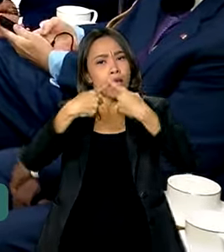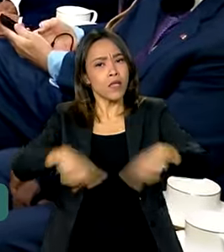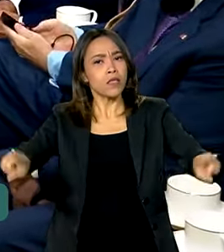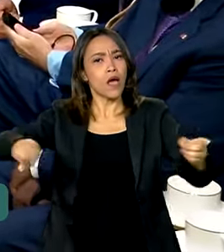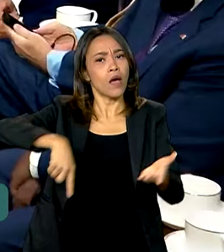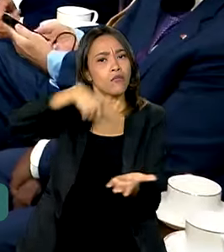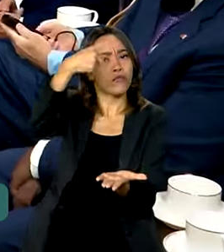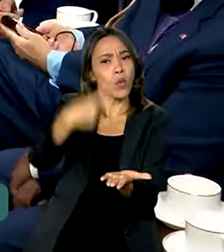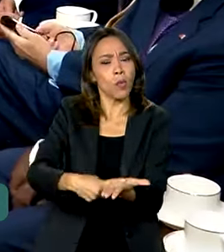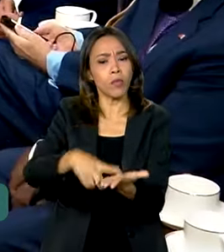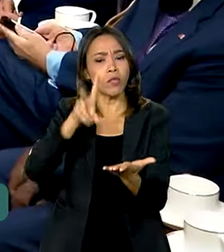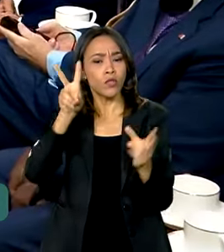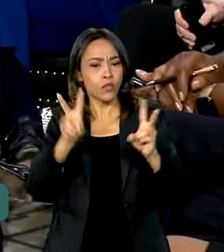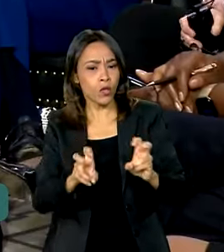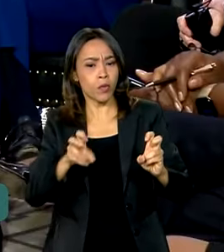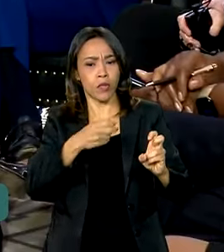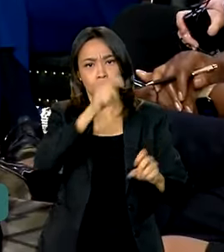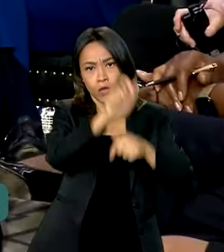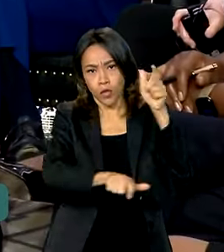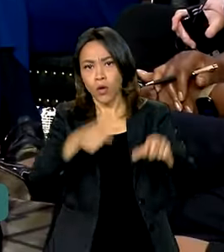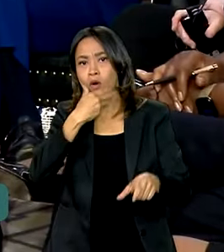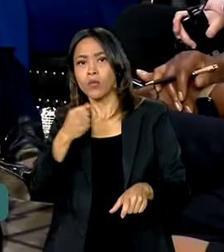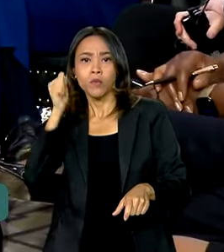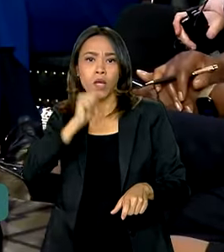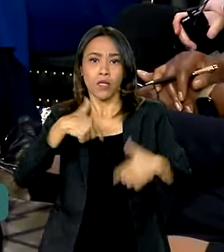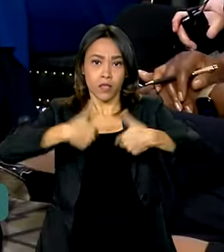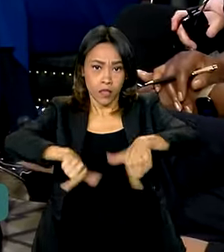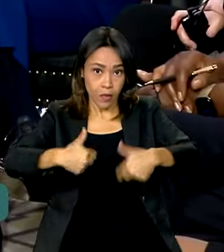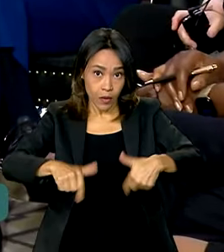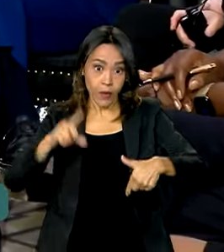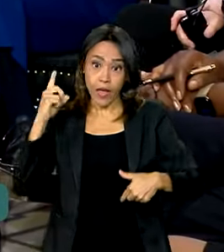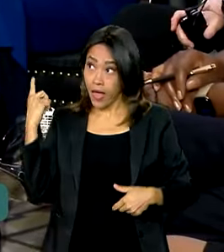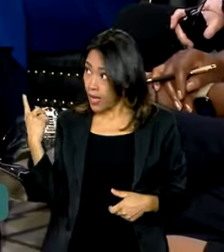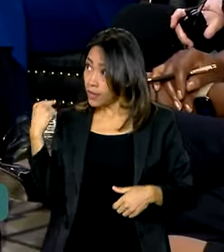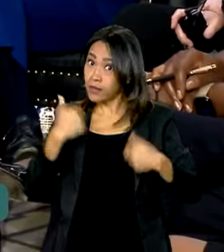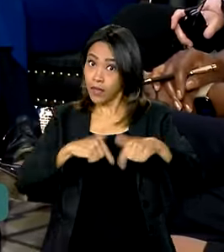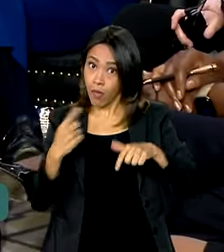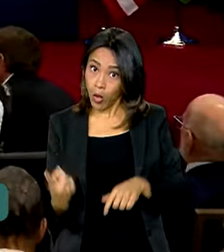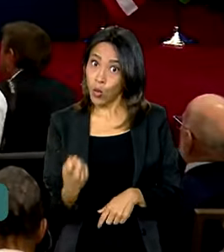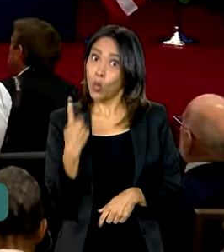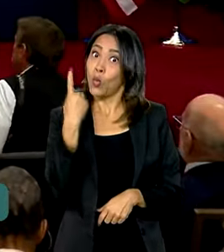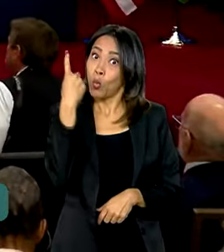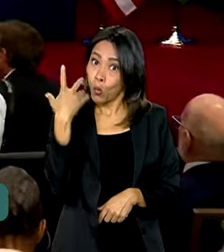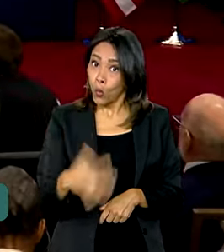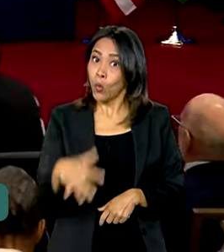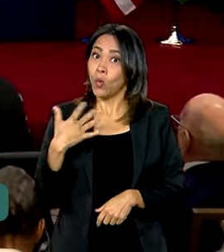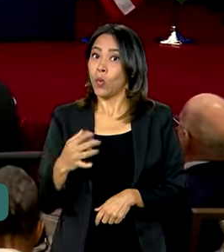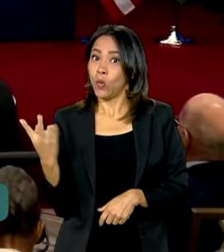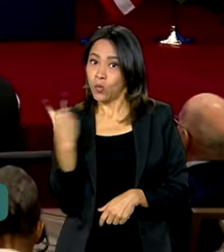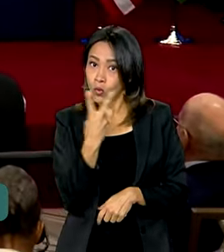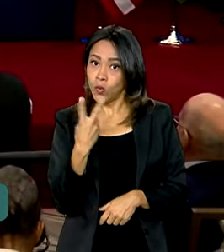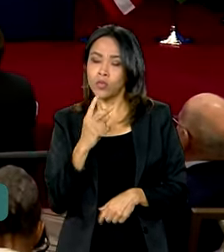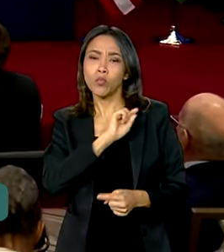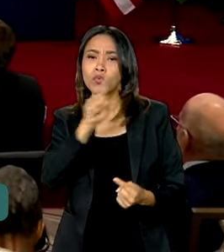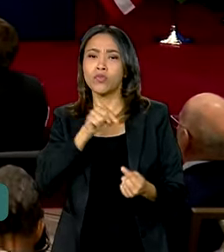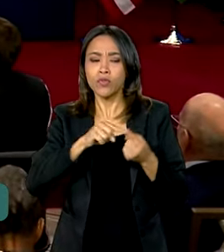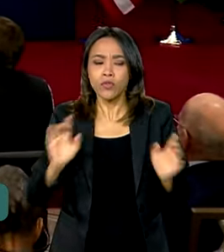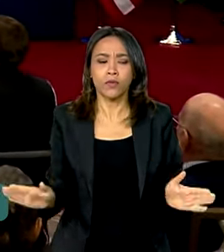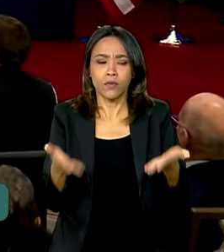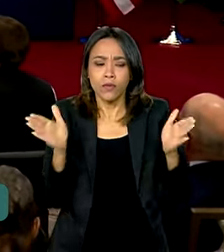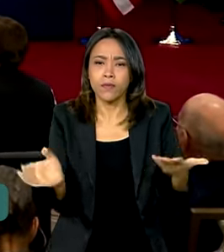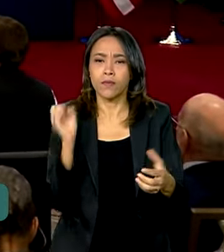e trabalhadoras em Nova York. Essa iniciativa inédita entre os dois países busca estimular empregos de